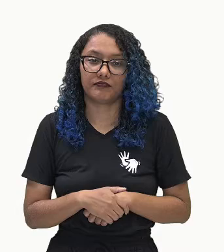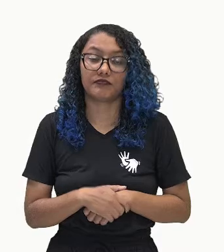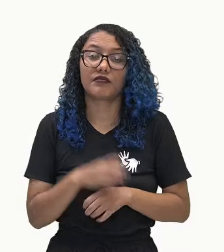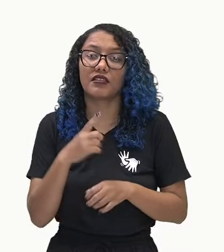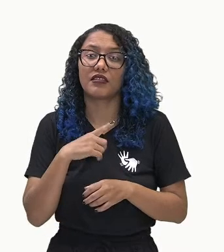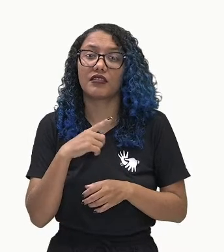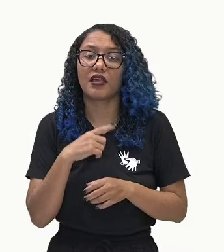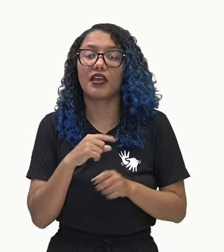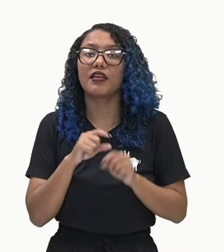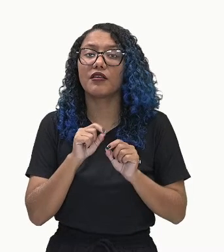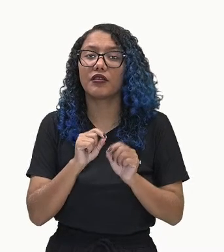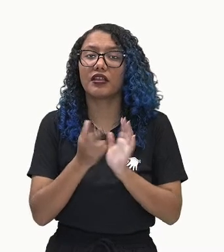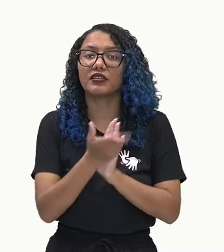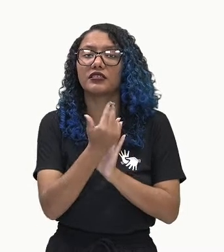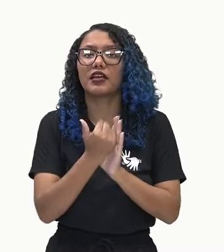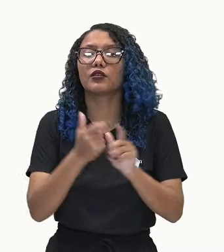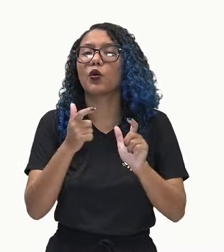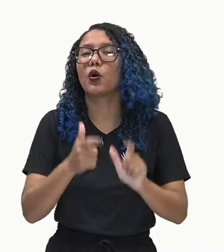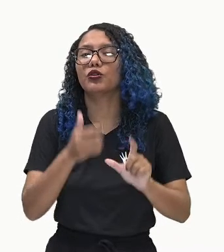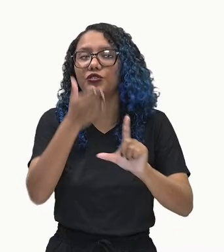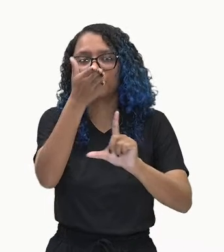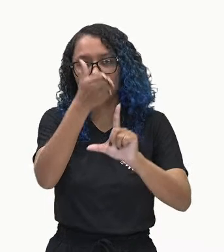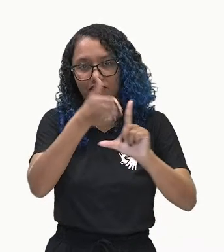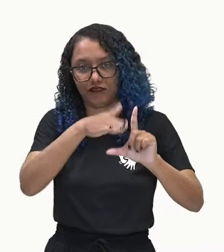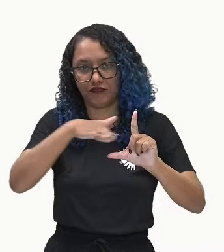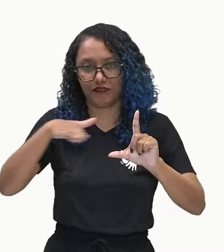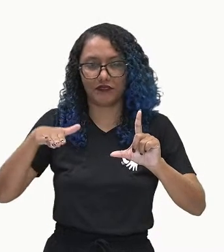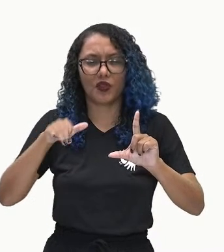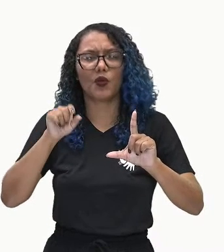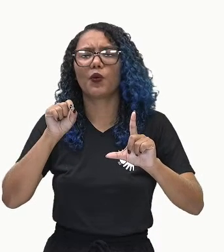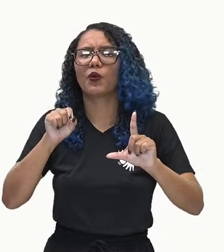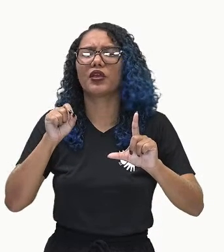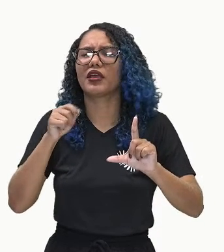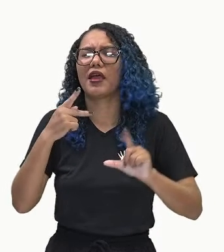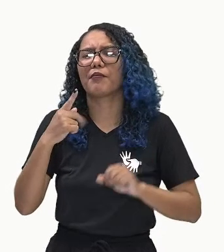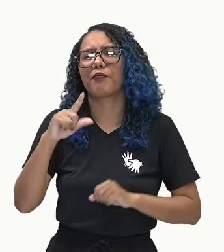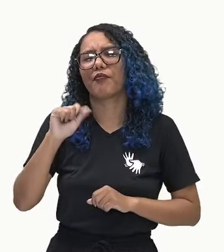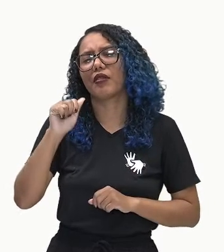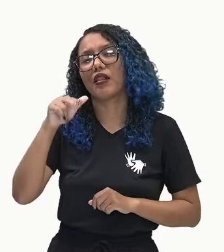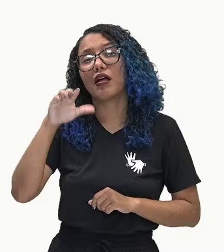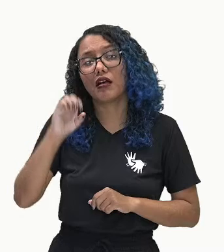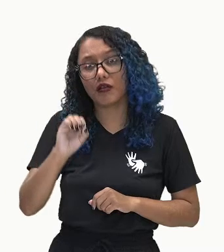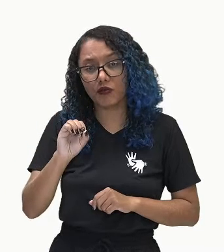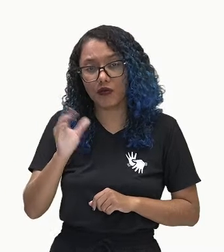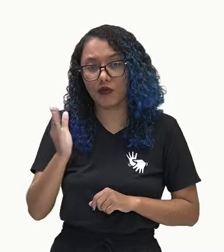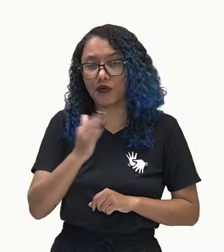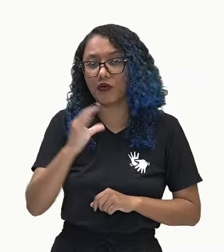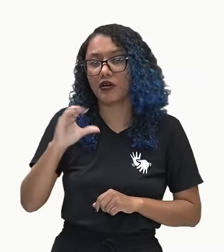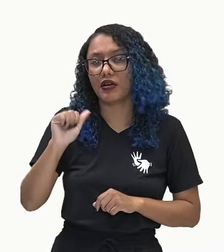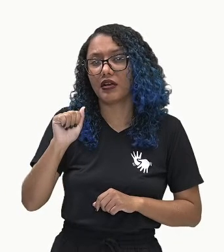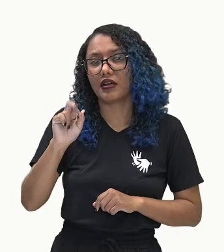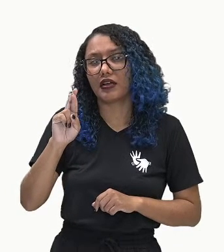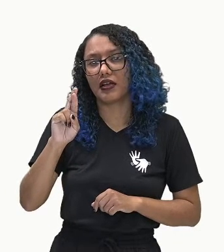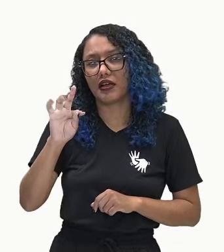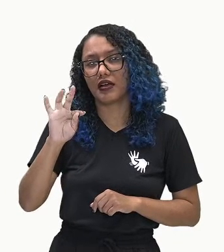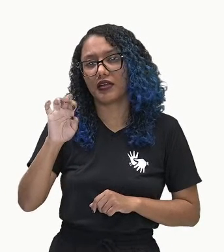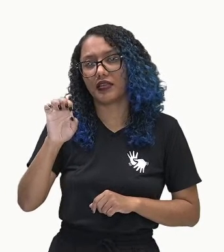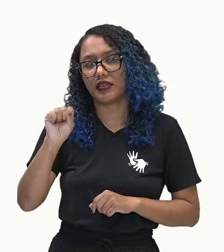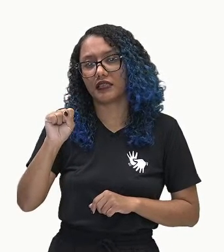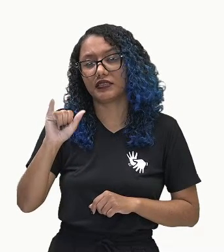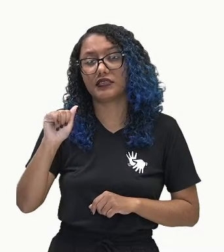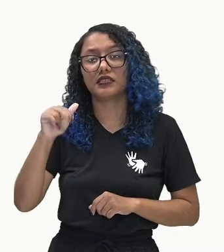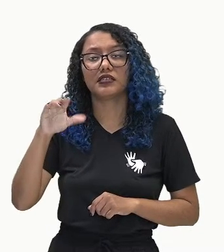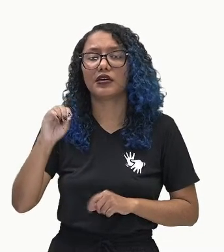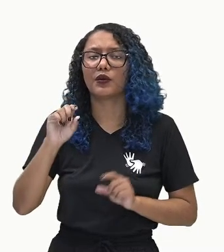plano cartesiano. O que é o plano cartesiano? São essas duas retas, vou destacá-las aqui